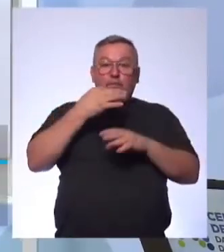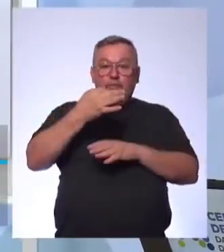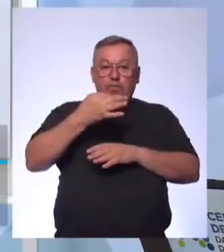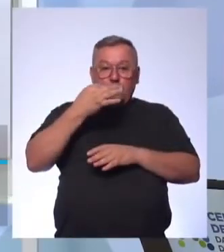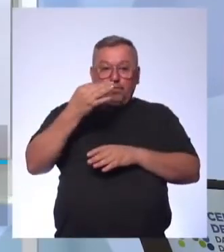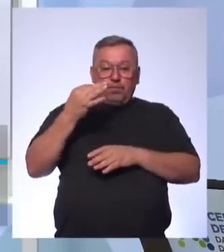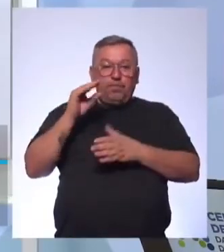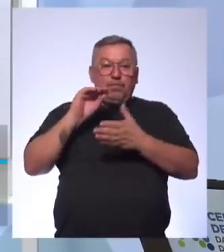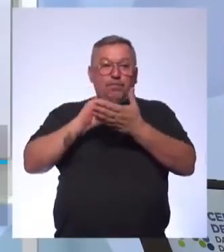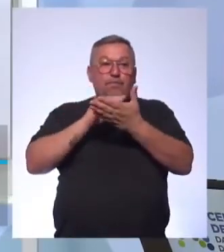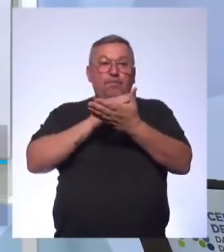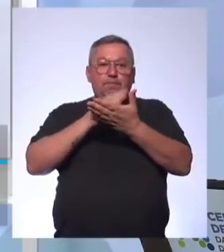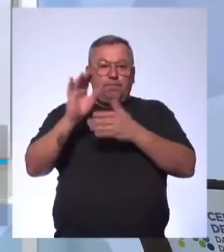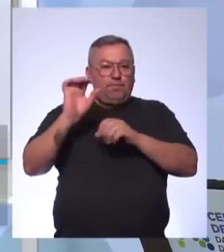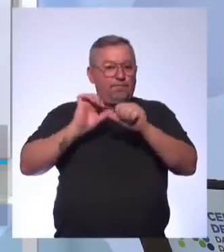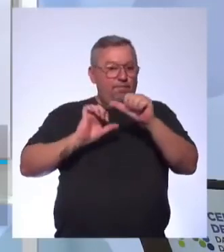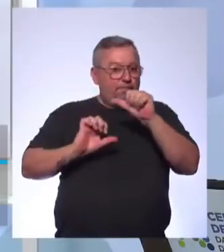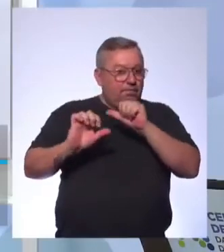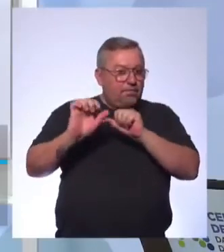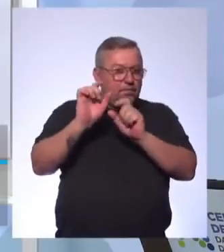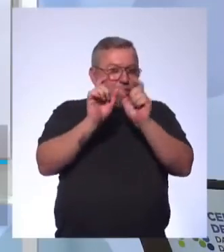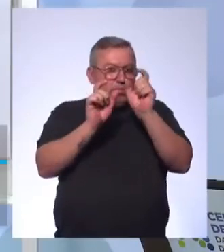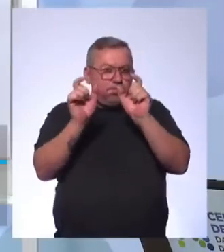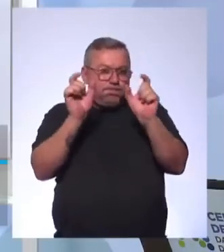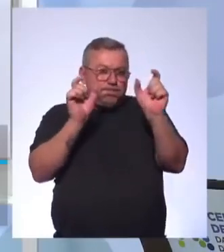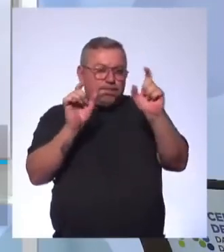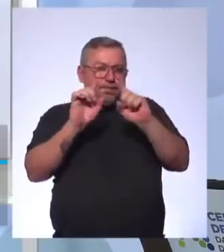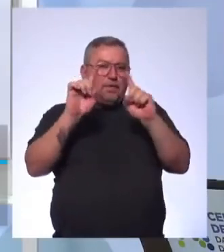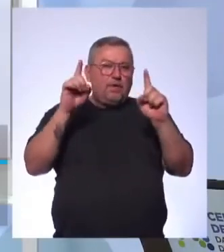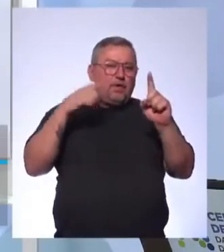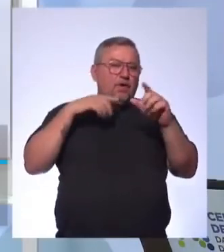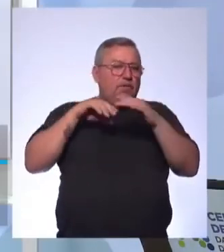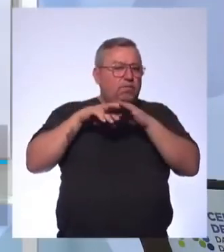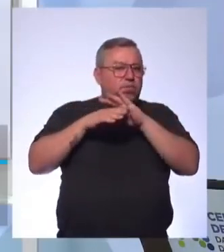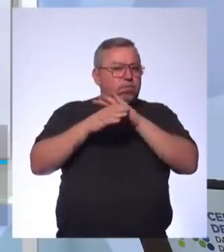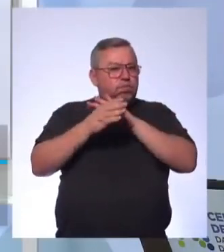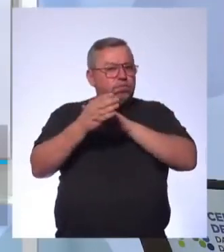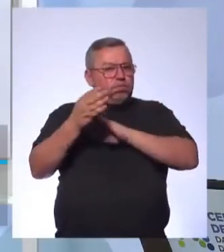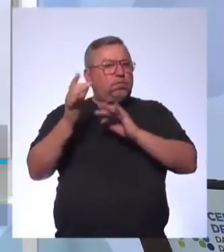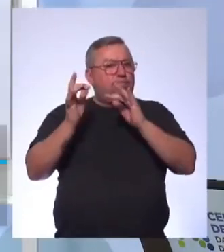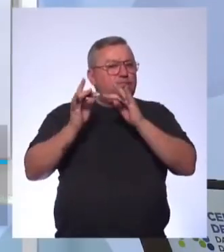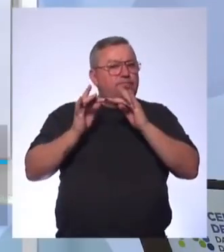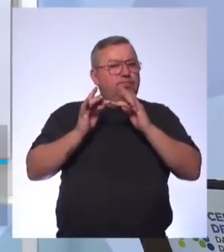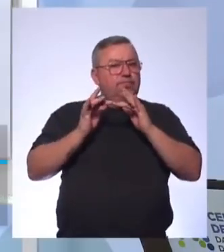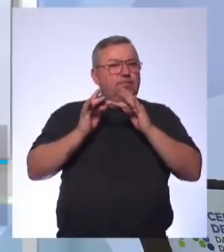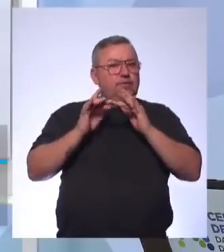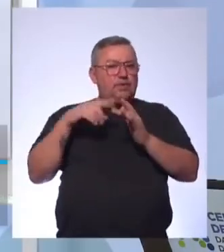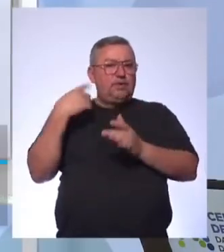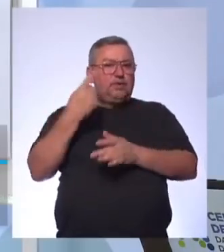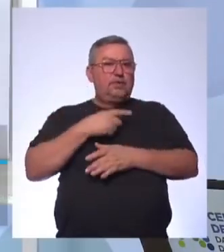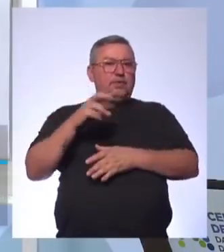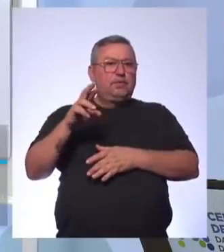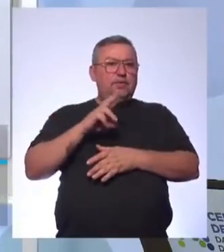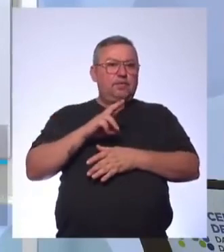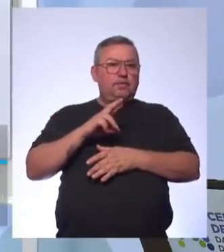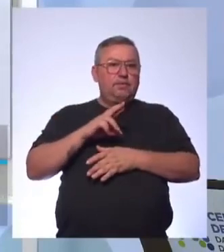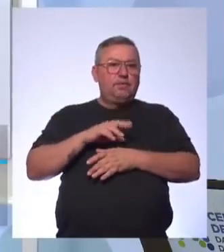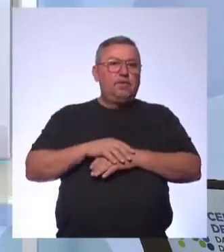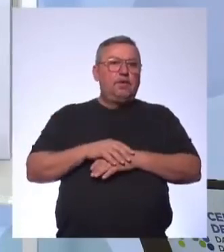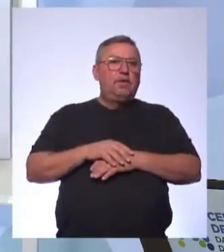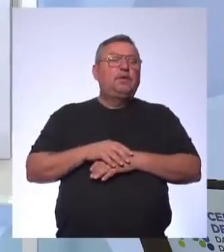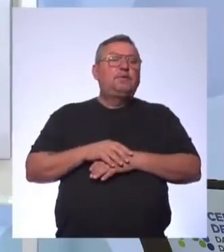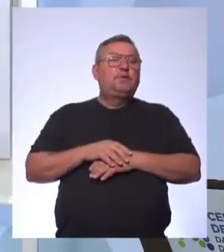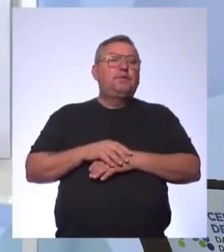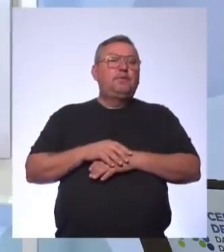Eu vou começar a trocar essas expressões para vocês terem um pouco mais de contato. Então, na nossa resposta anterior, nós começamos com